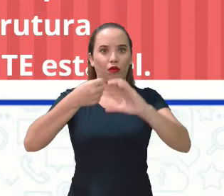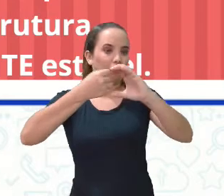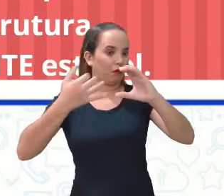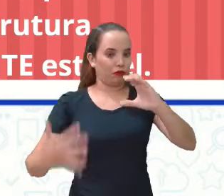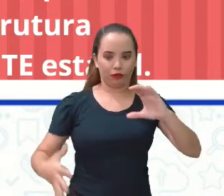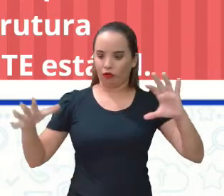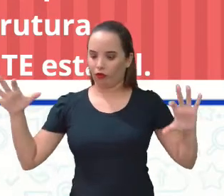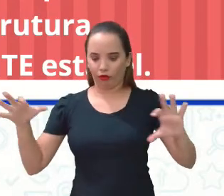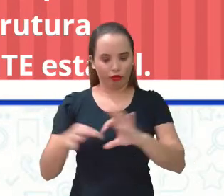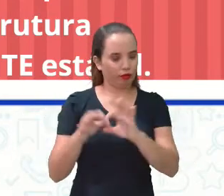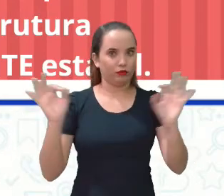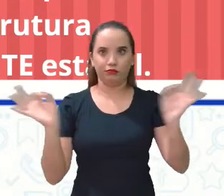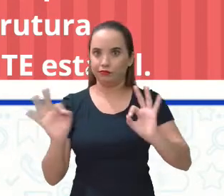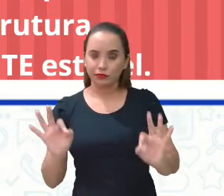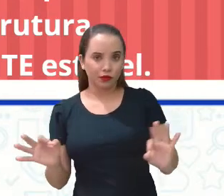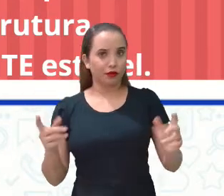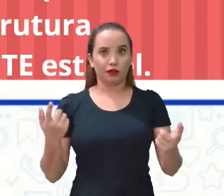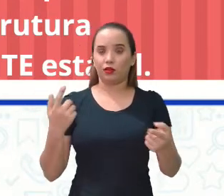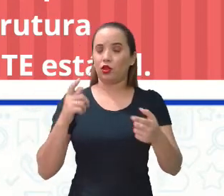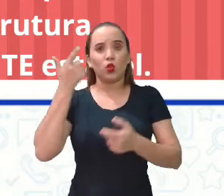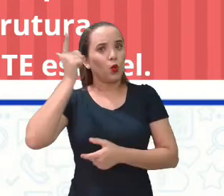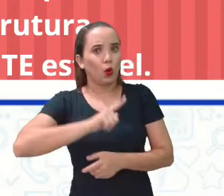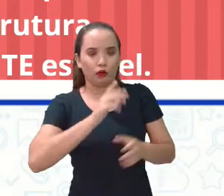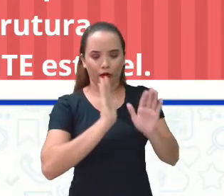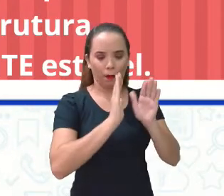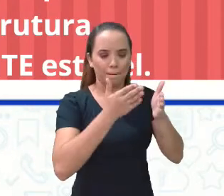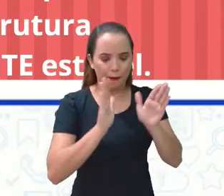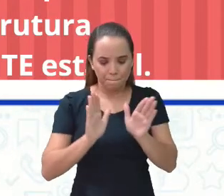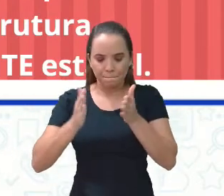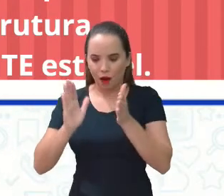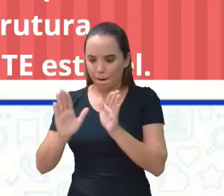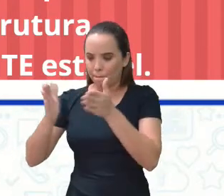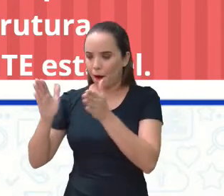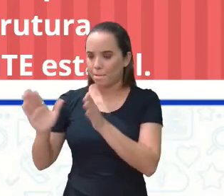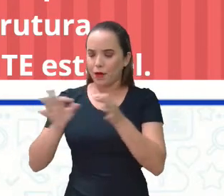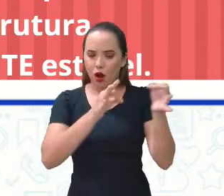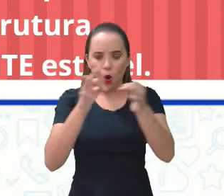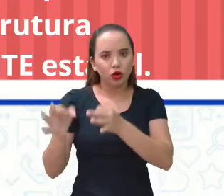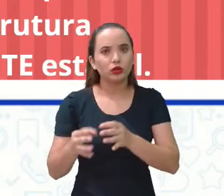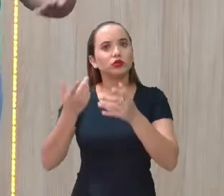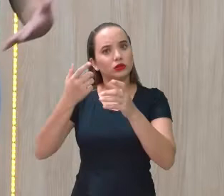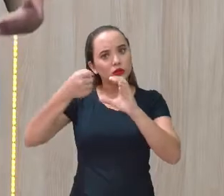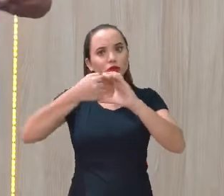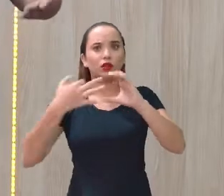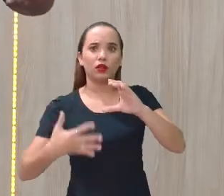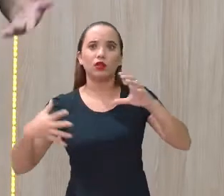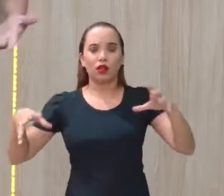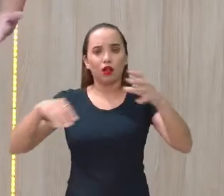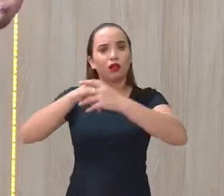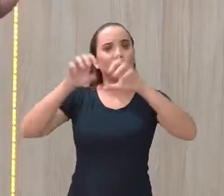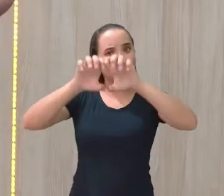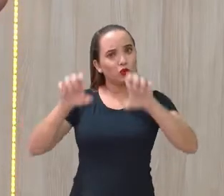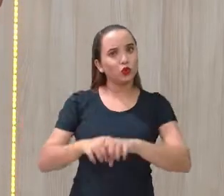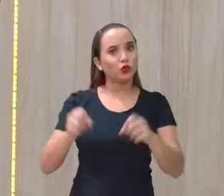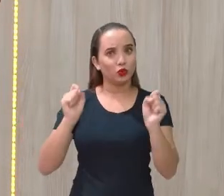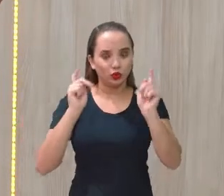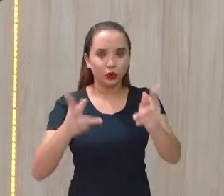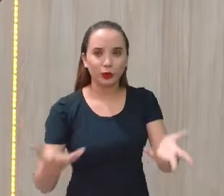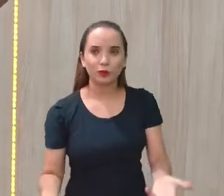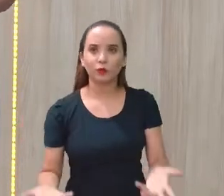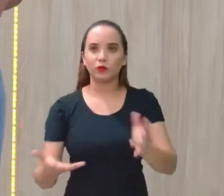conseguiria colocar ele em famílias e escrever e produzir de acordo com as suas características,